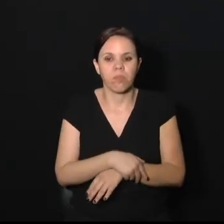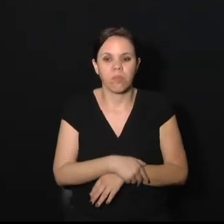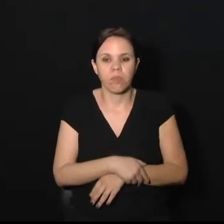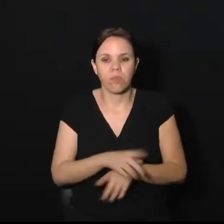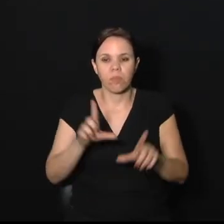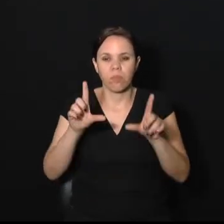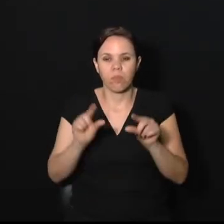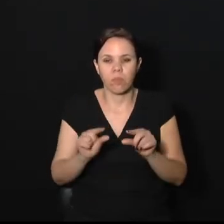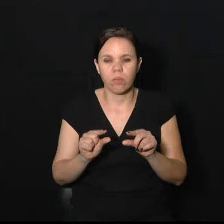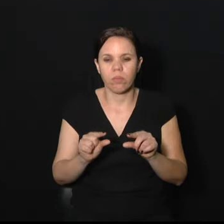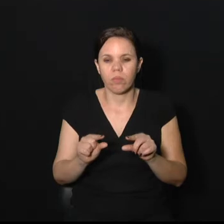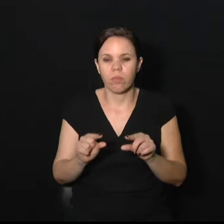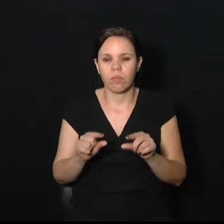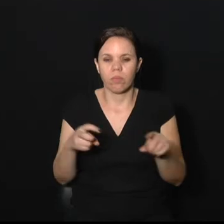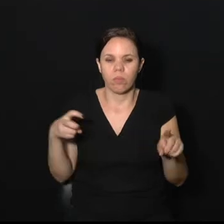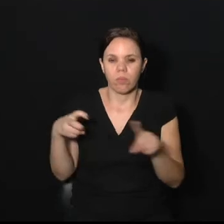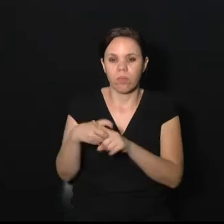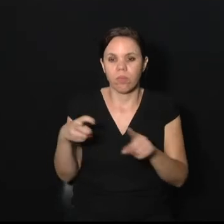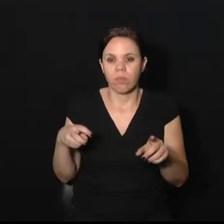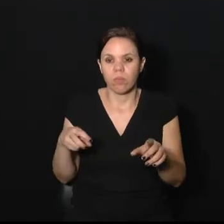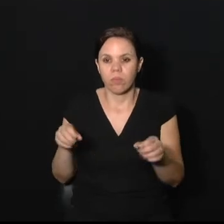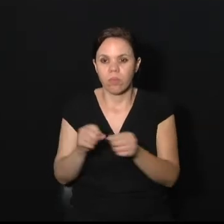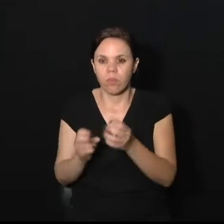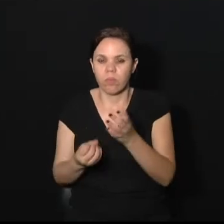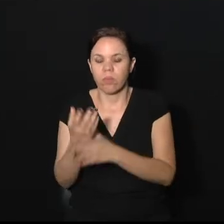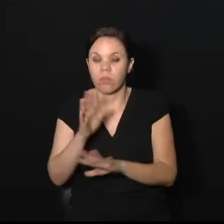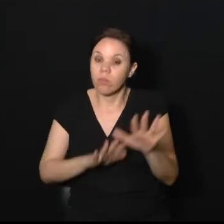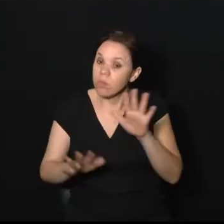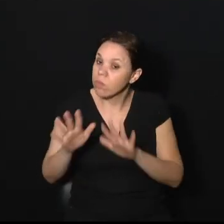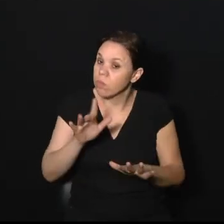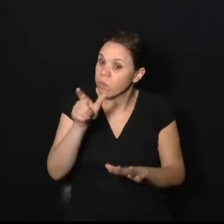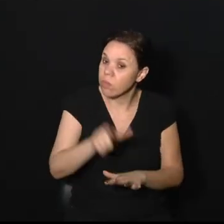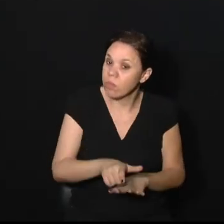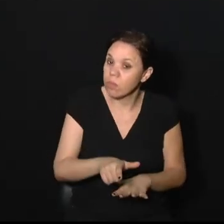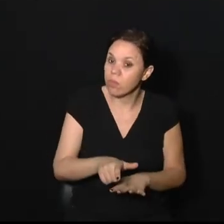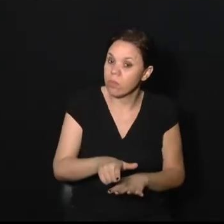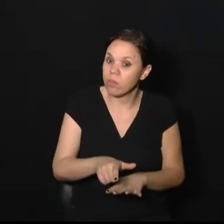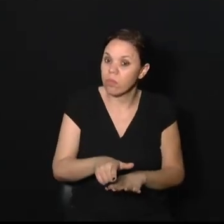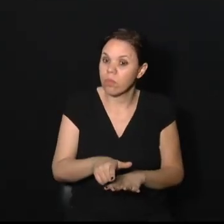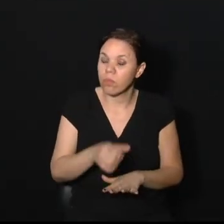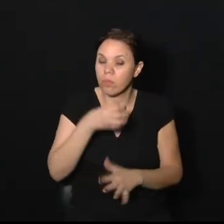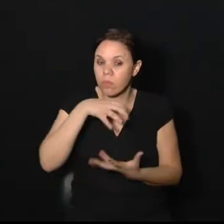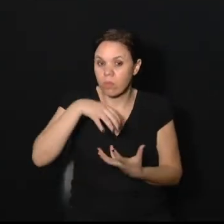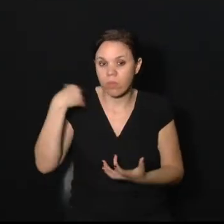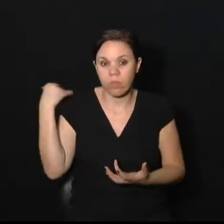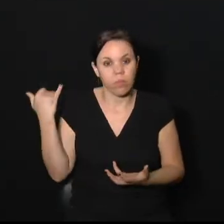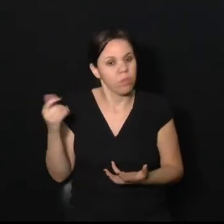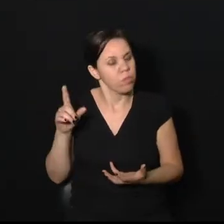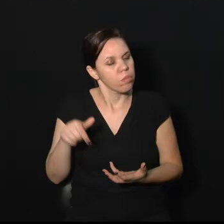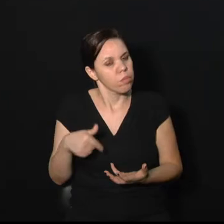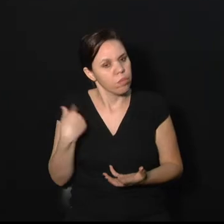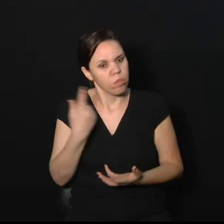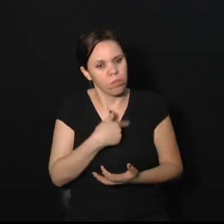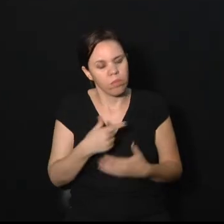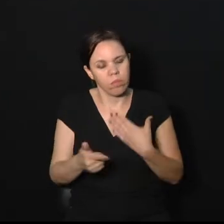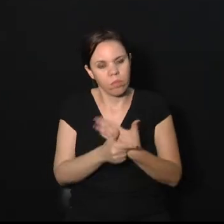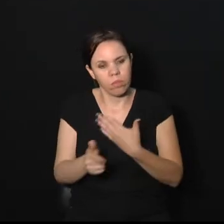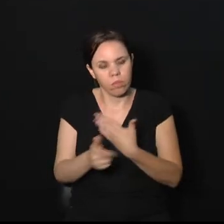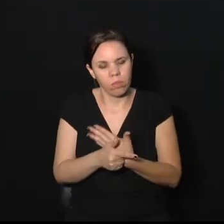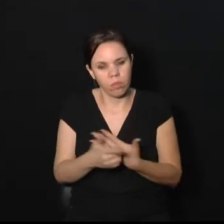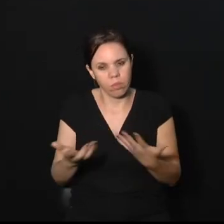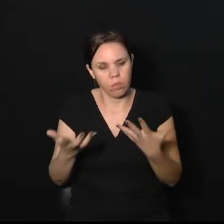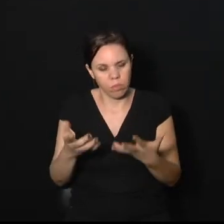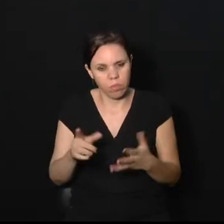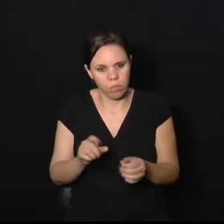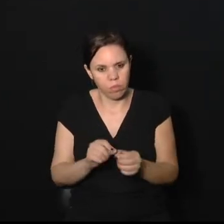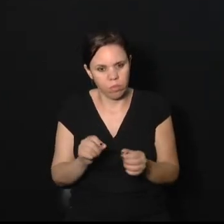muitas chances de acidente e um cuidado muito grande com essa pessoa, com esse idoso. Então, esse é o papel, né, que a gente